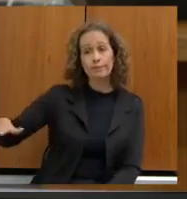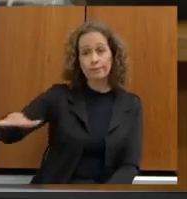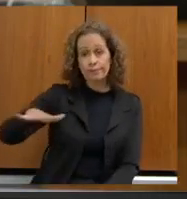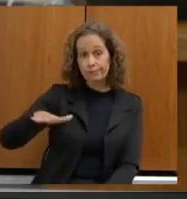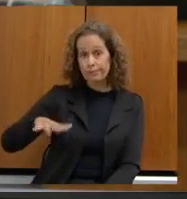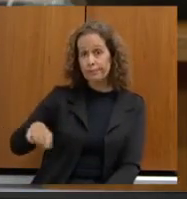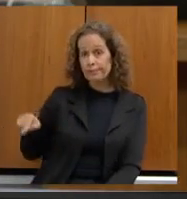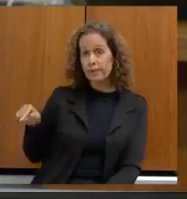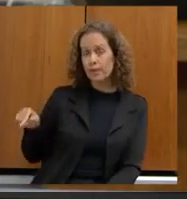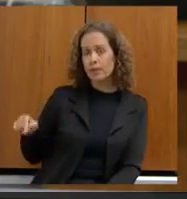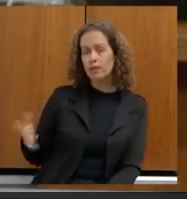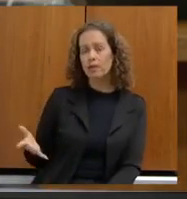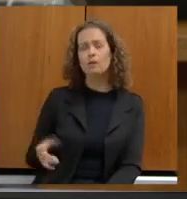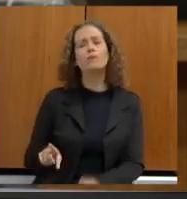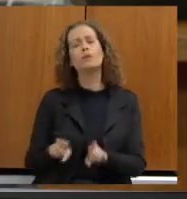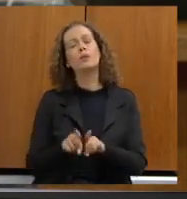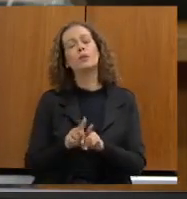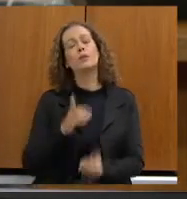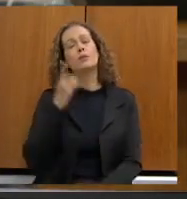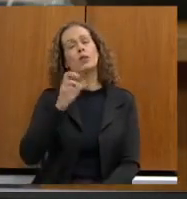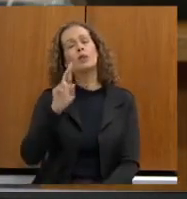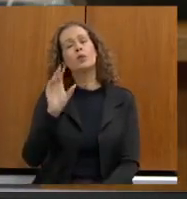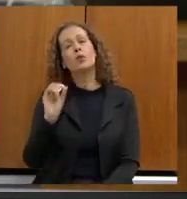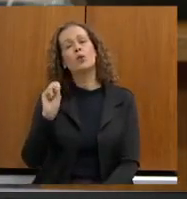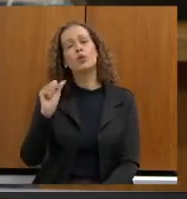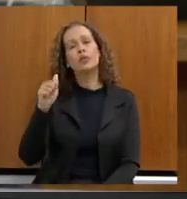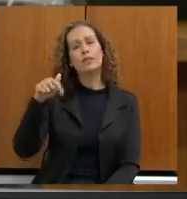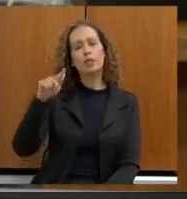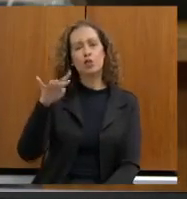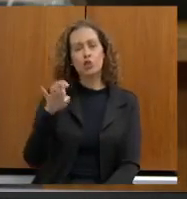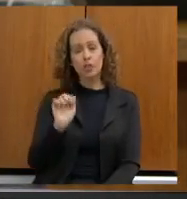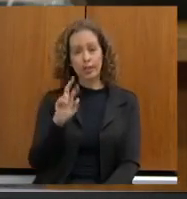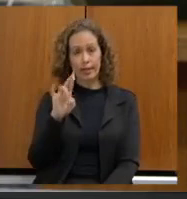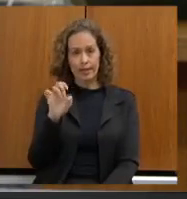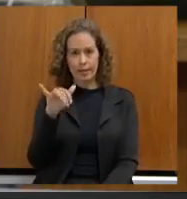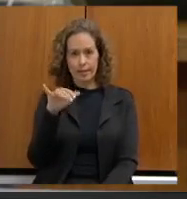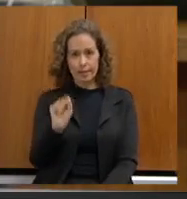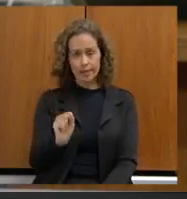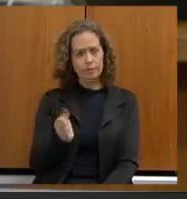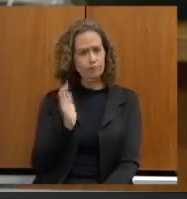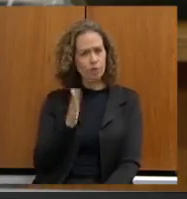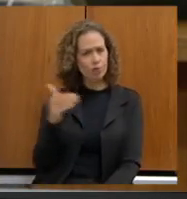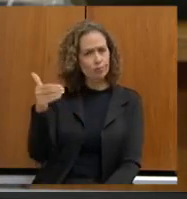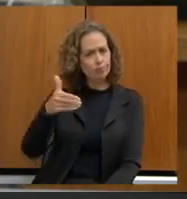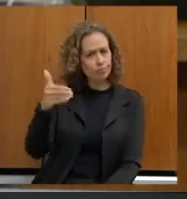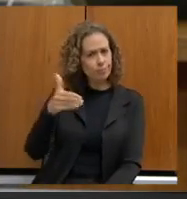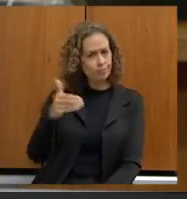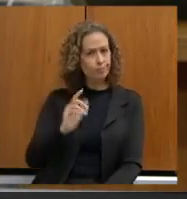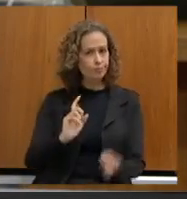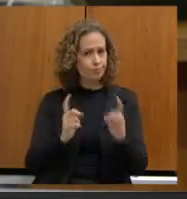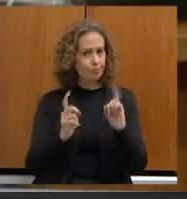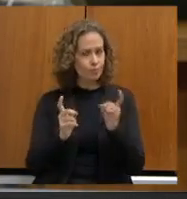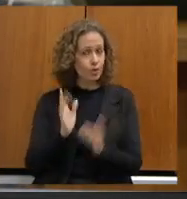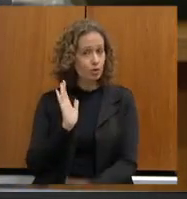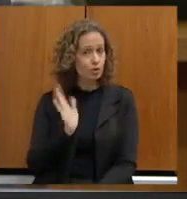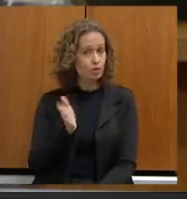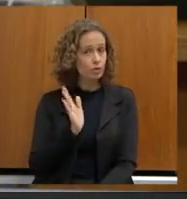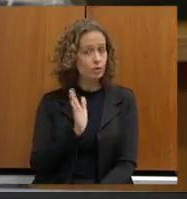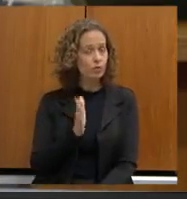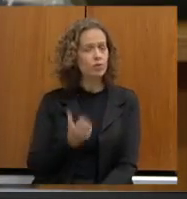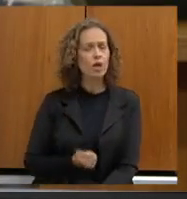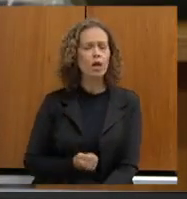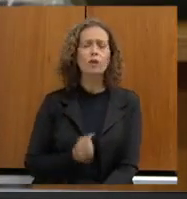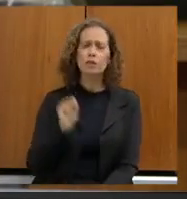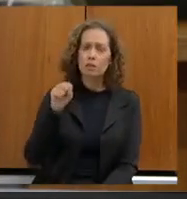Aço a exemplo da deputada Rosângela Reis e já conosco teve em alguns momentos assim